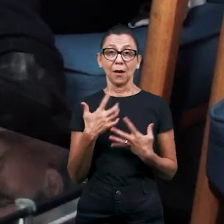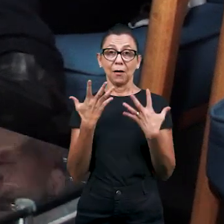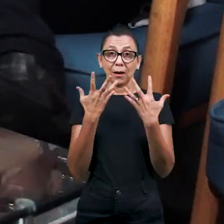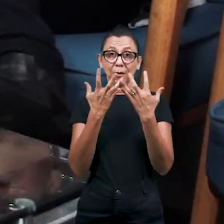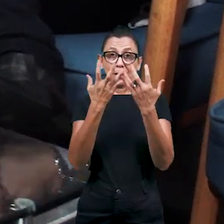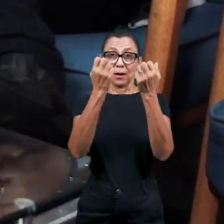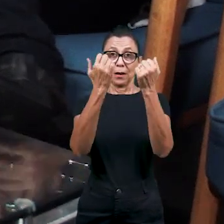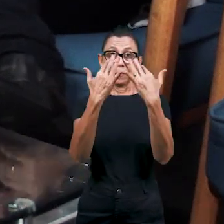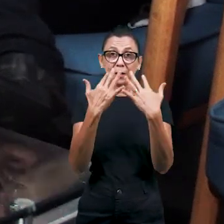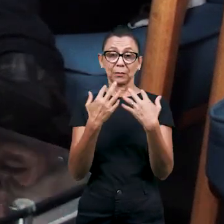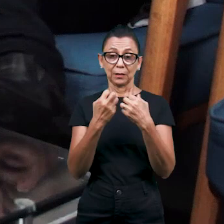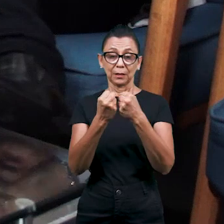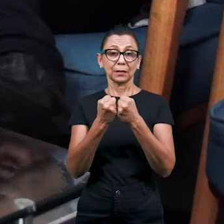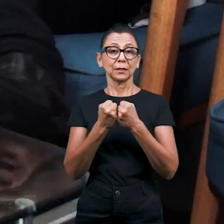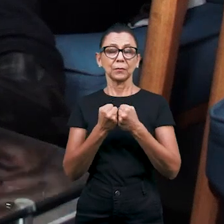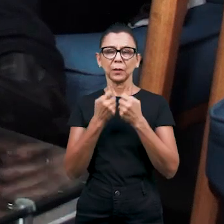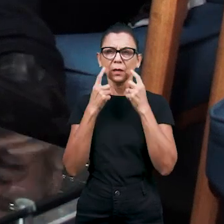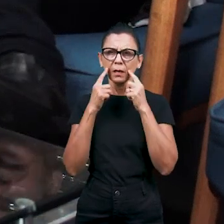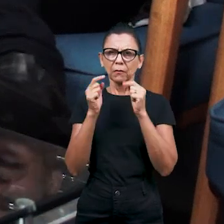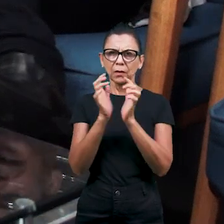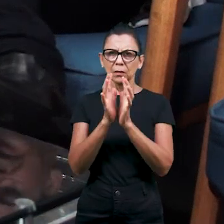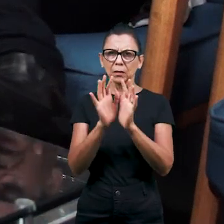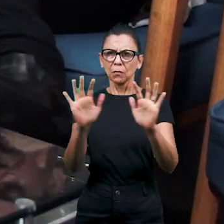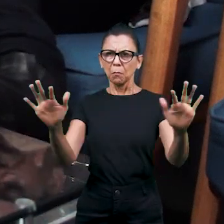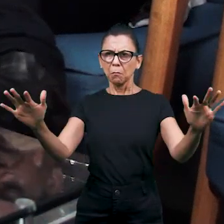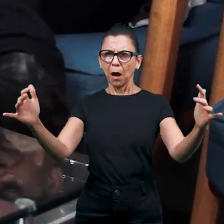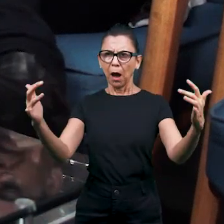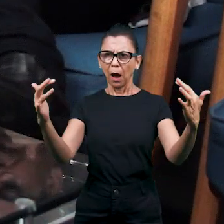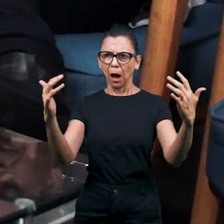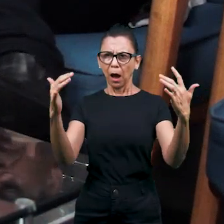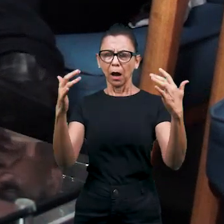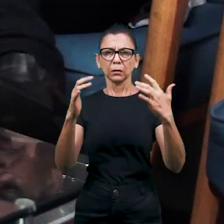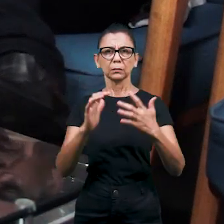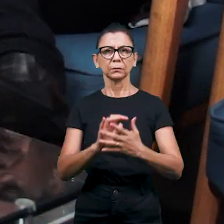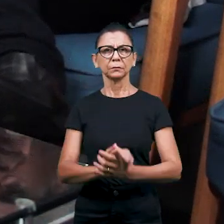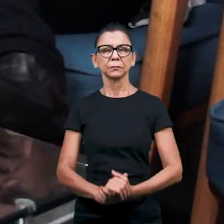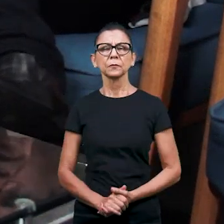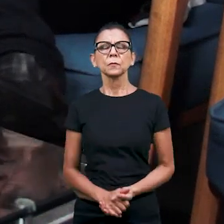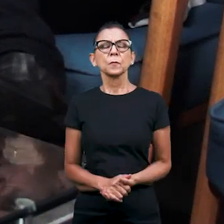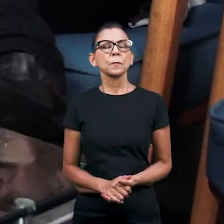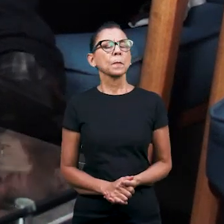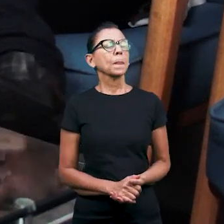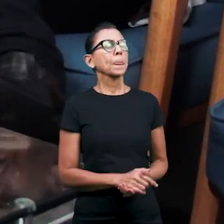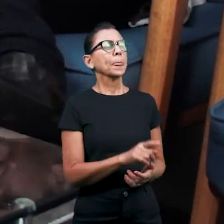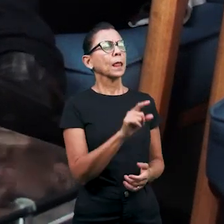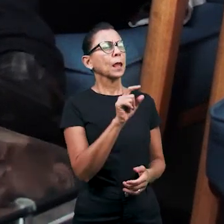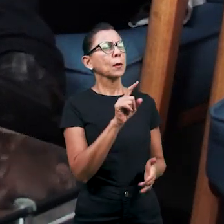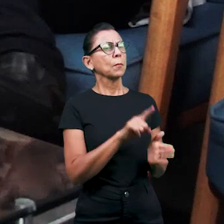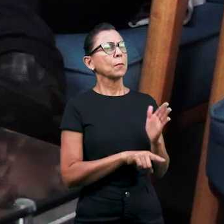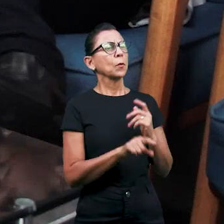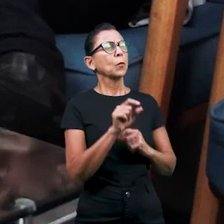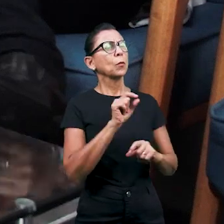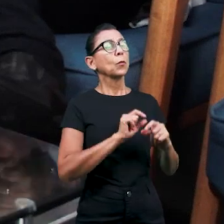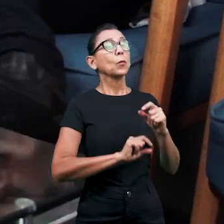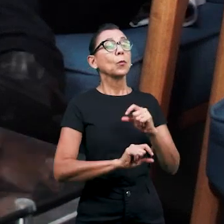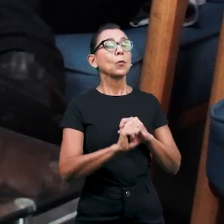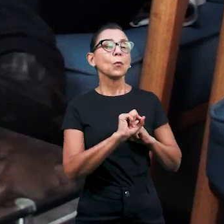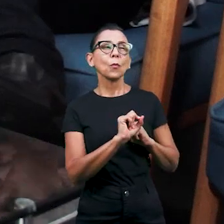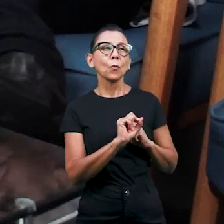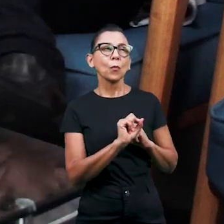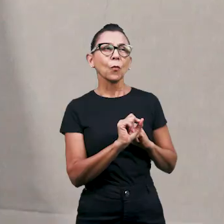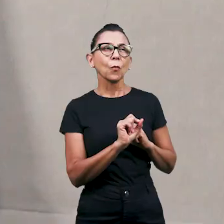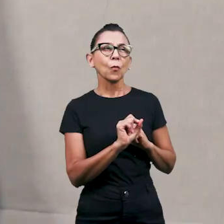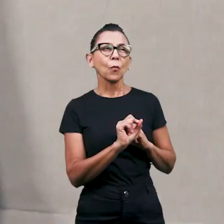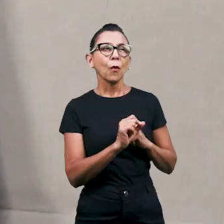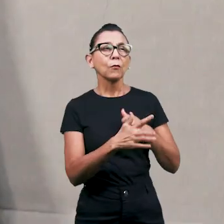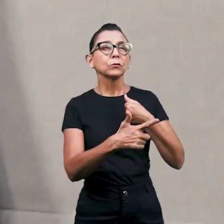recebi a bênção por ver os jovens ali integrados. Agora, Marcelo, deixa eu perguntar uma coisa, como é que é a participação efetiva do jovem na